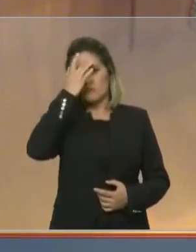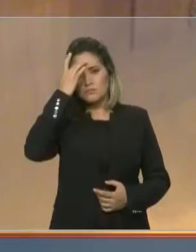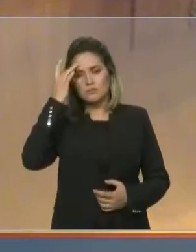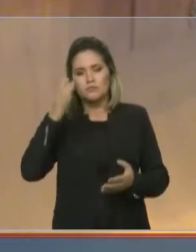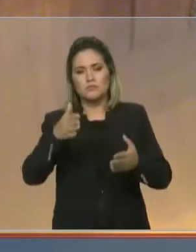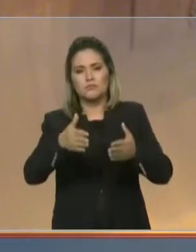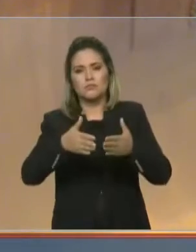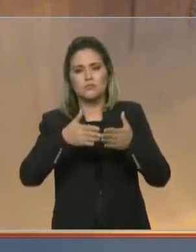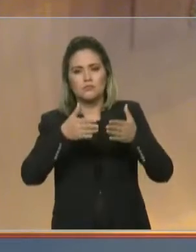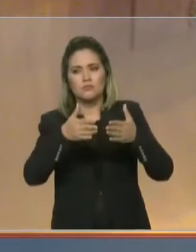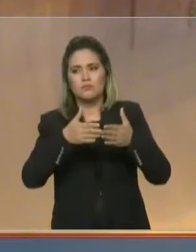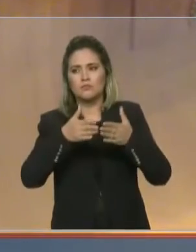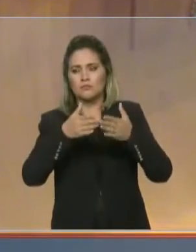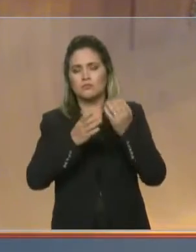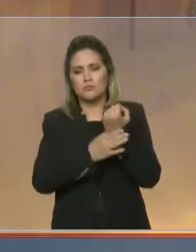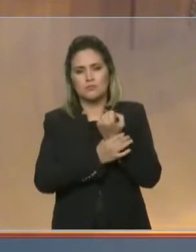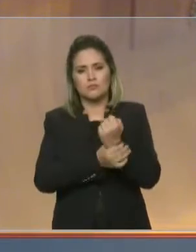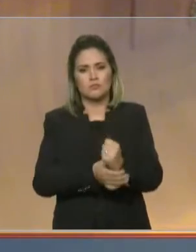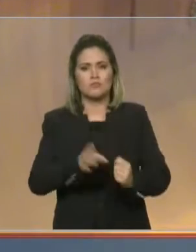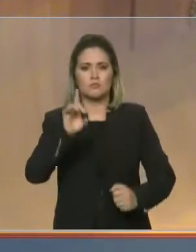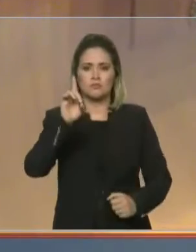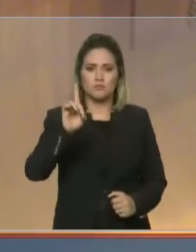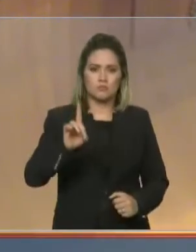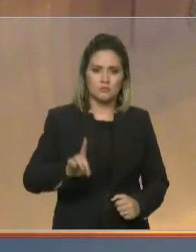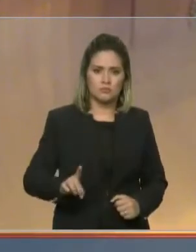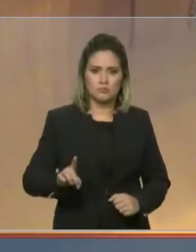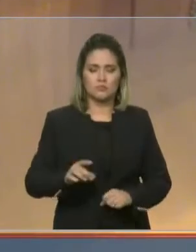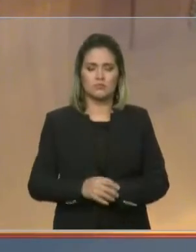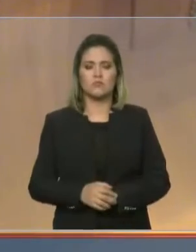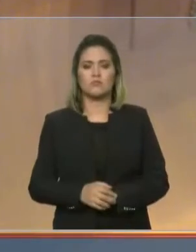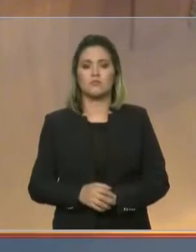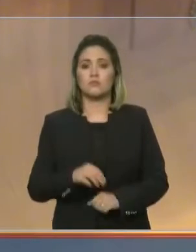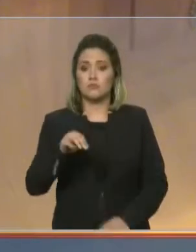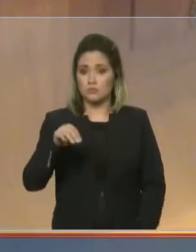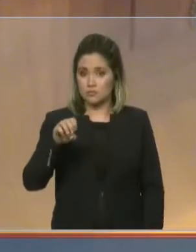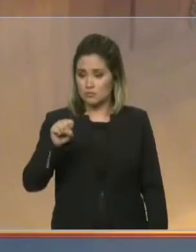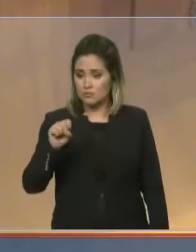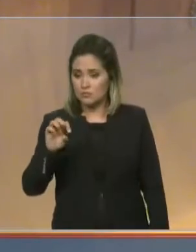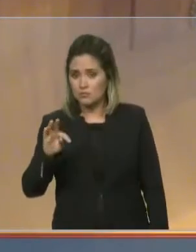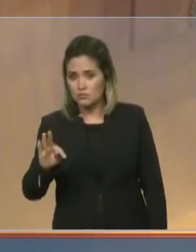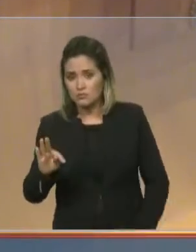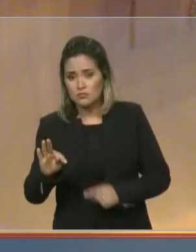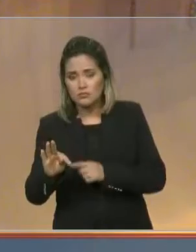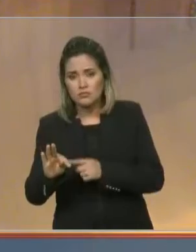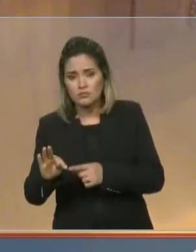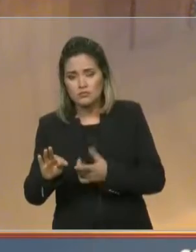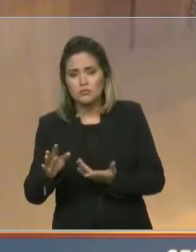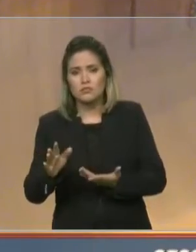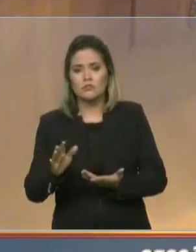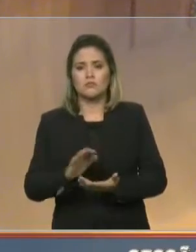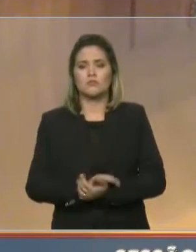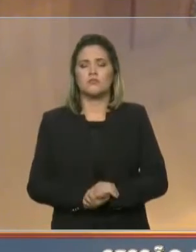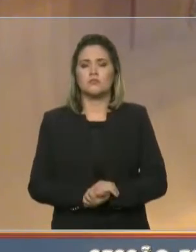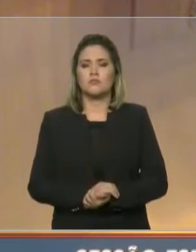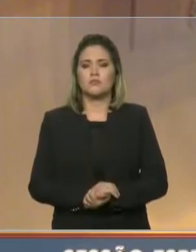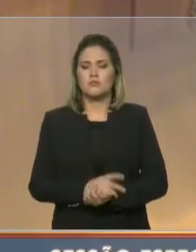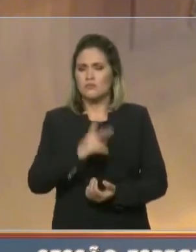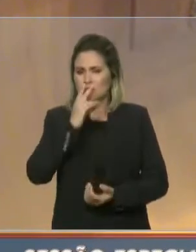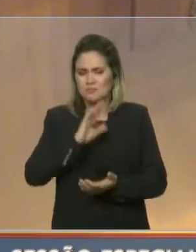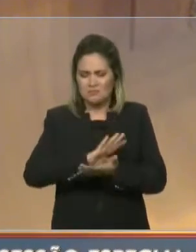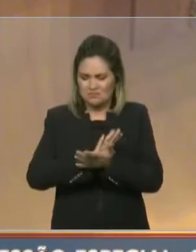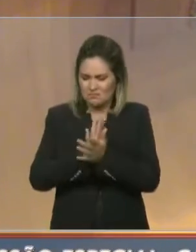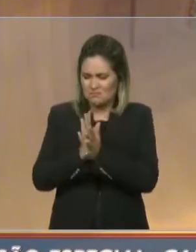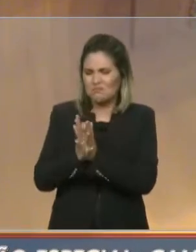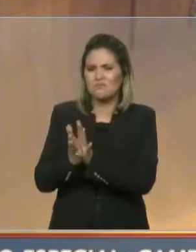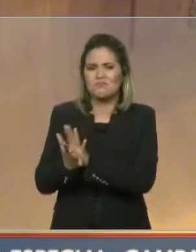agora, entidades como movimentos, como o MST, eles estão não só sendo